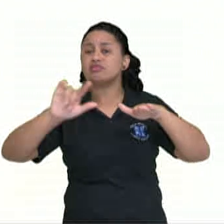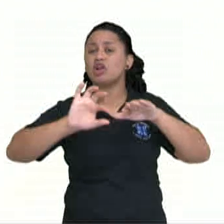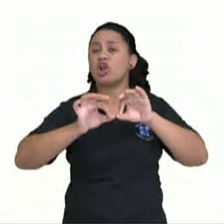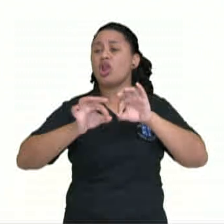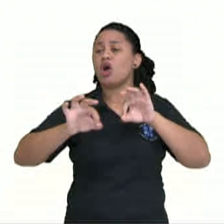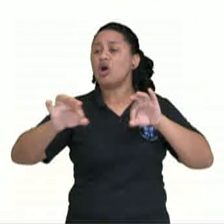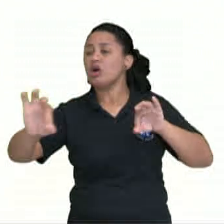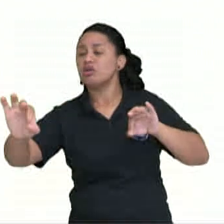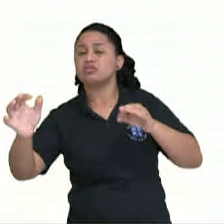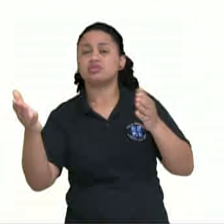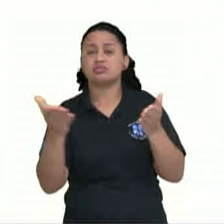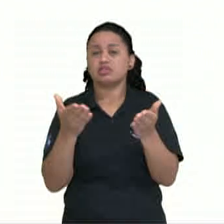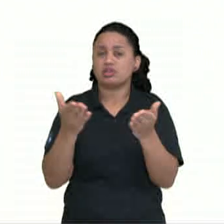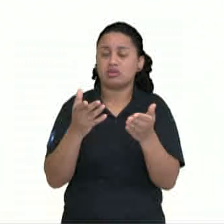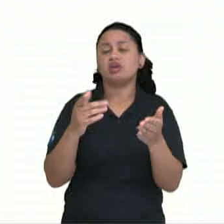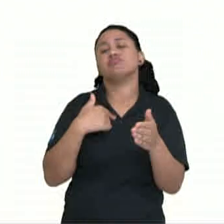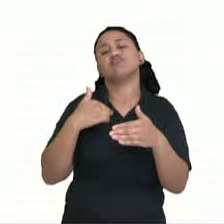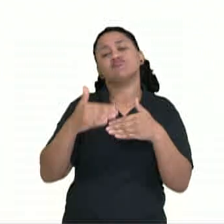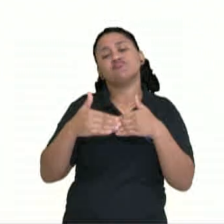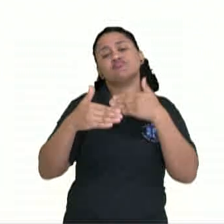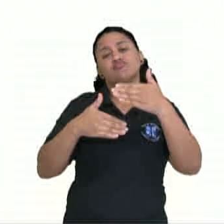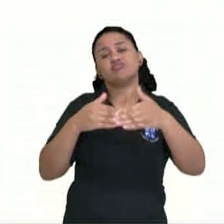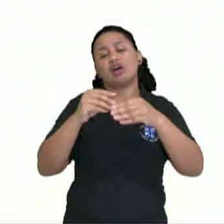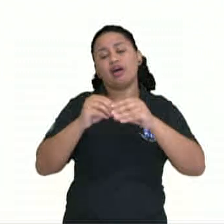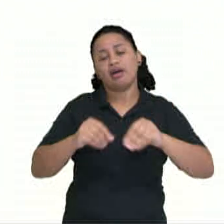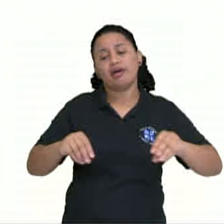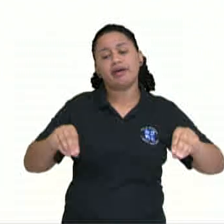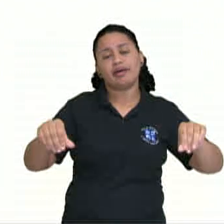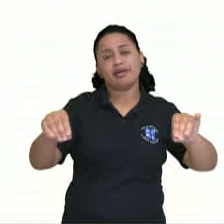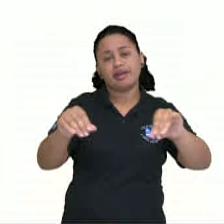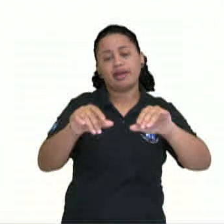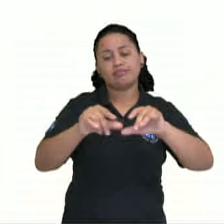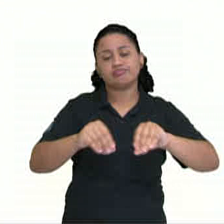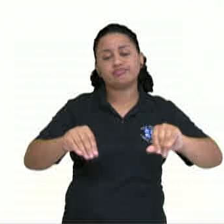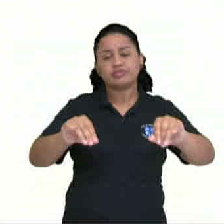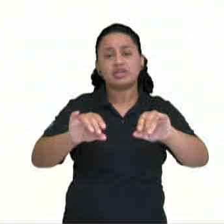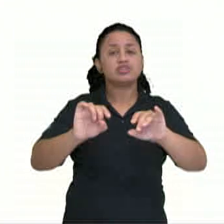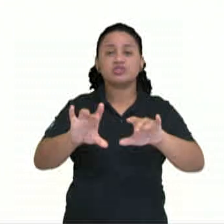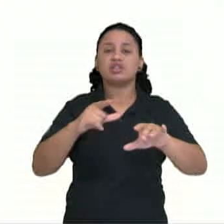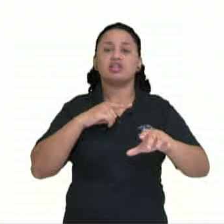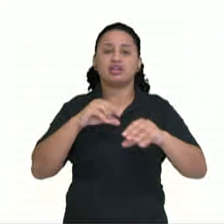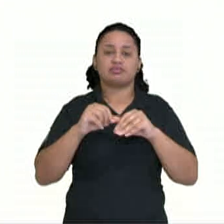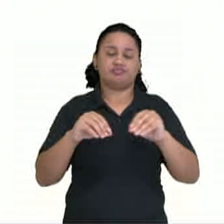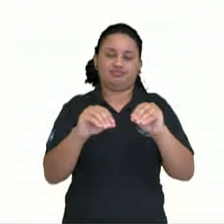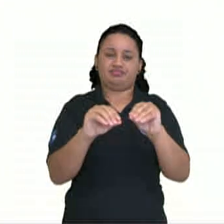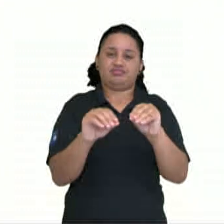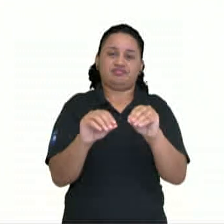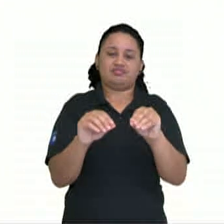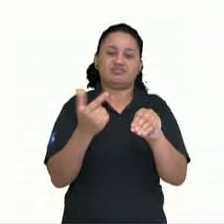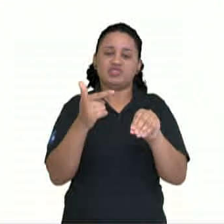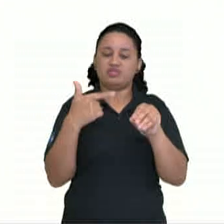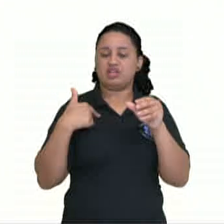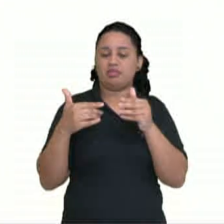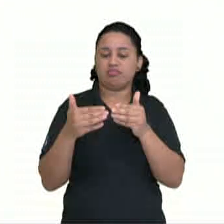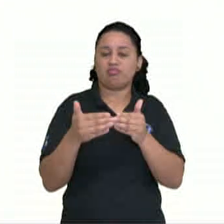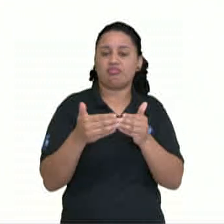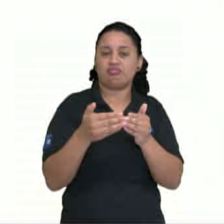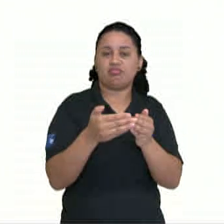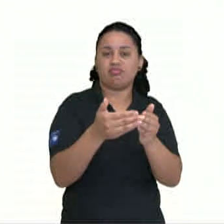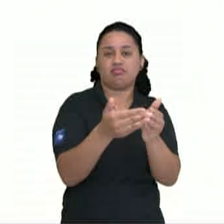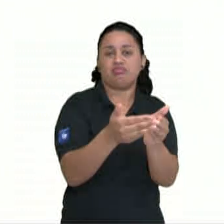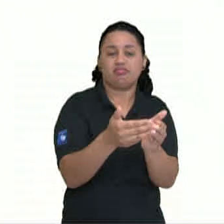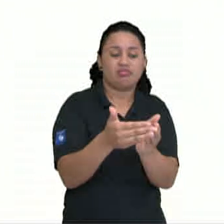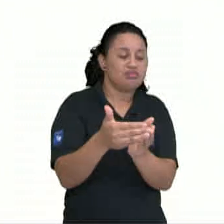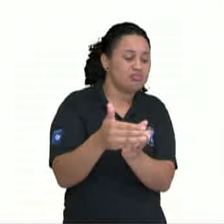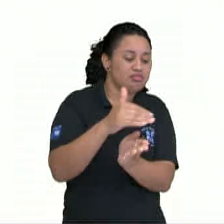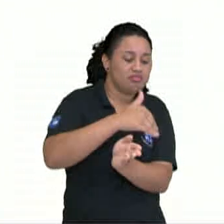metros. Aos poucos, lentamente, a areia foi conquistando a frente do trapiche. Não mais atracaram na sua ponte os veleiros que